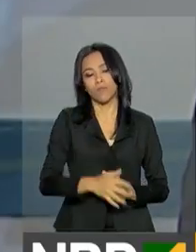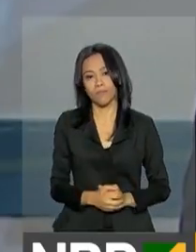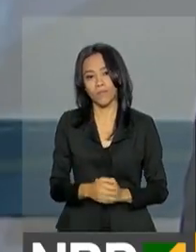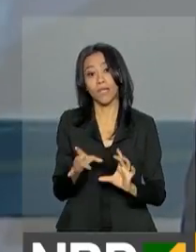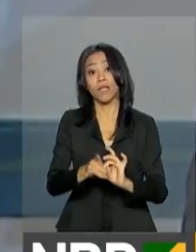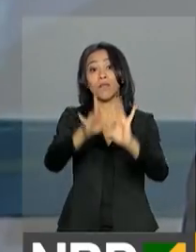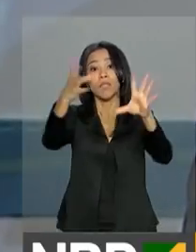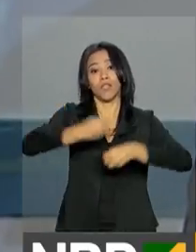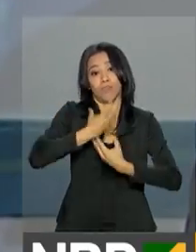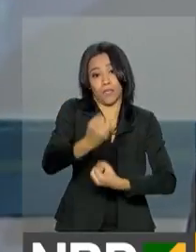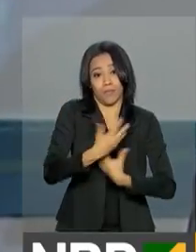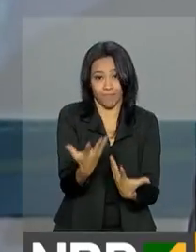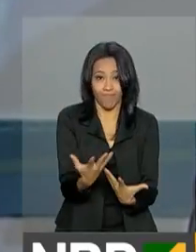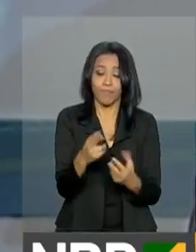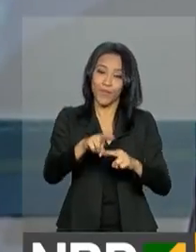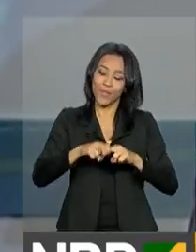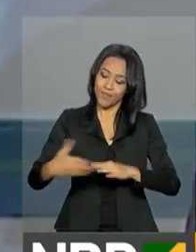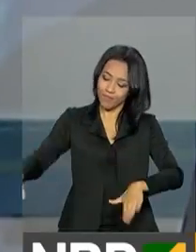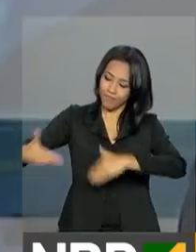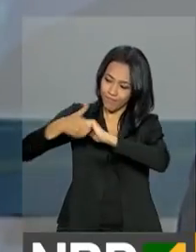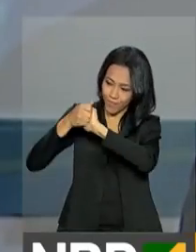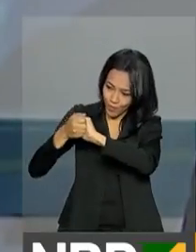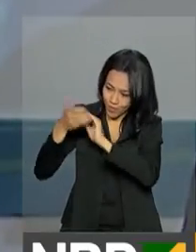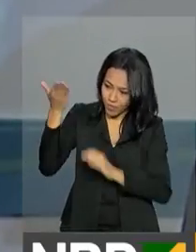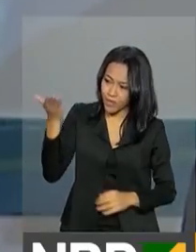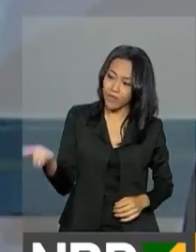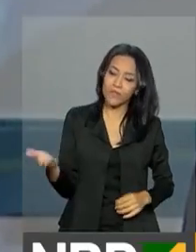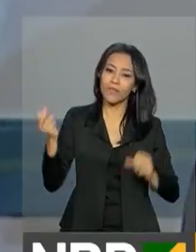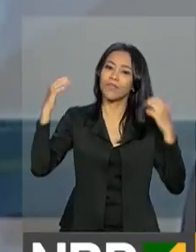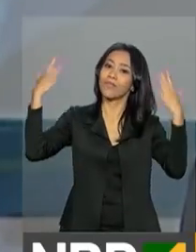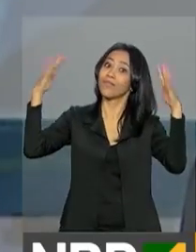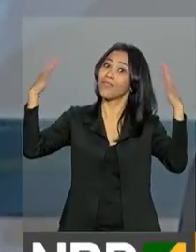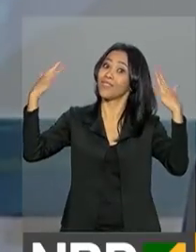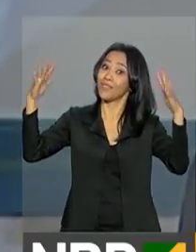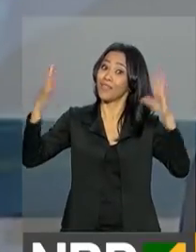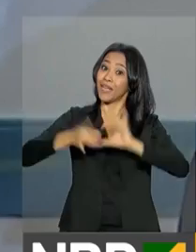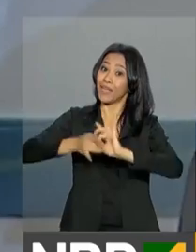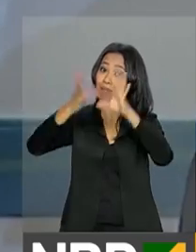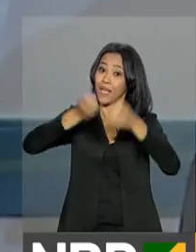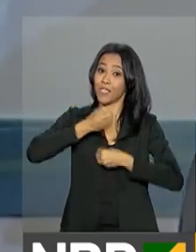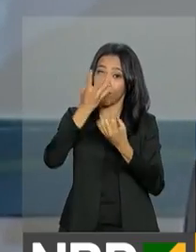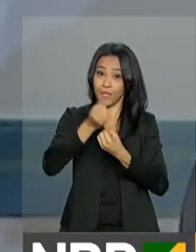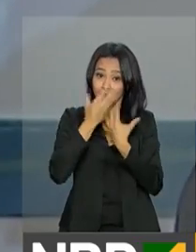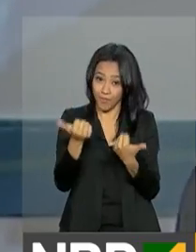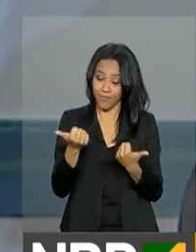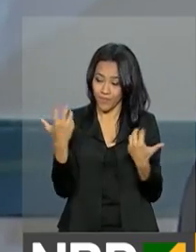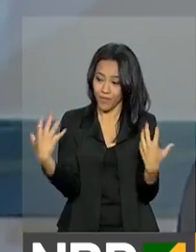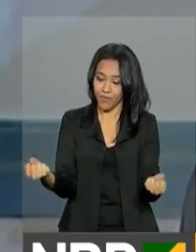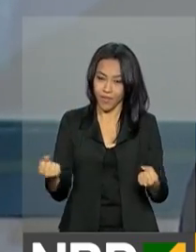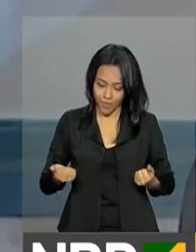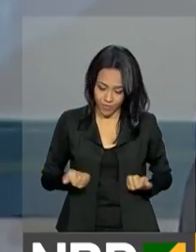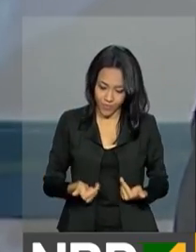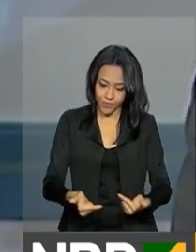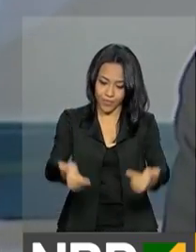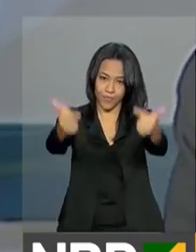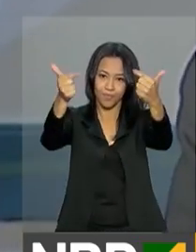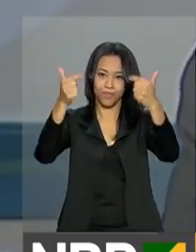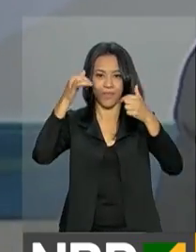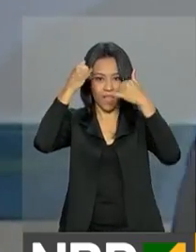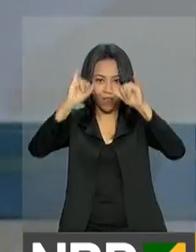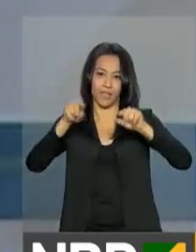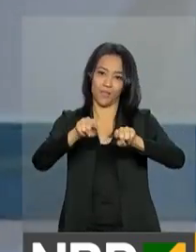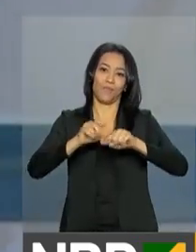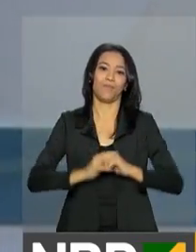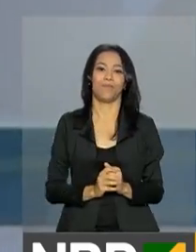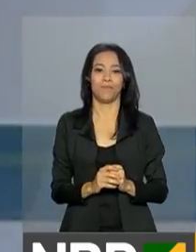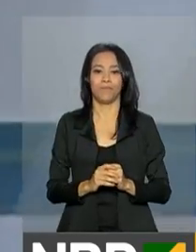a liberdade de imprensa. Portanto, Márcio, meus cumprimentos, viva a liberdade de imprensa e vamos banir as fake news. Muito